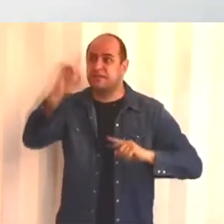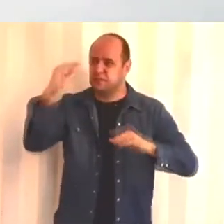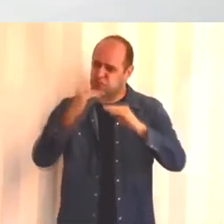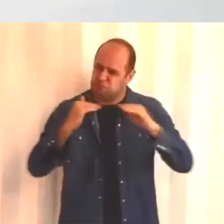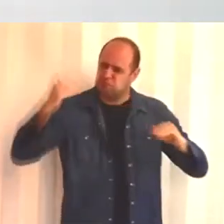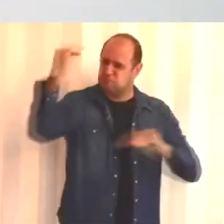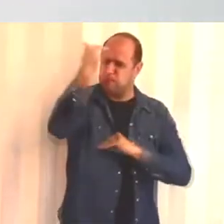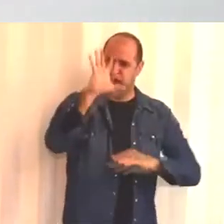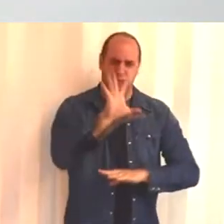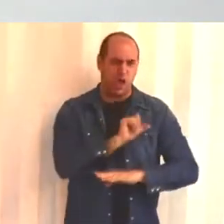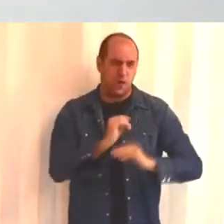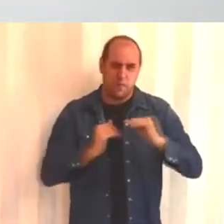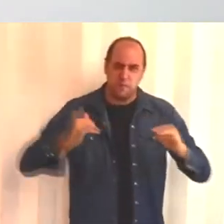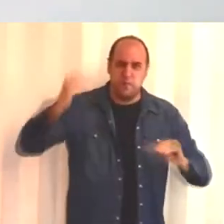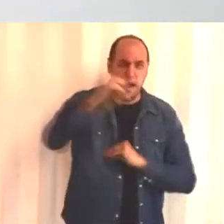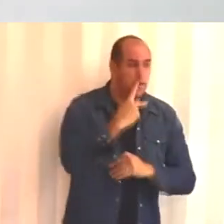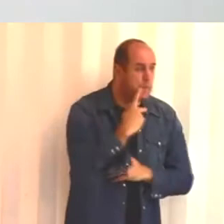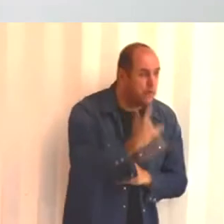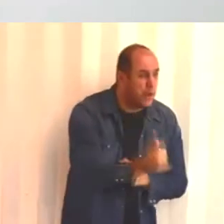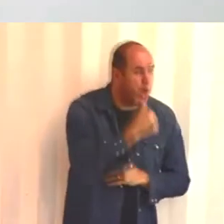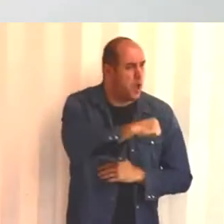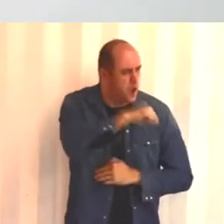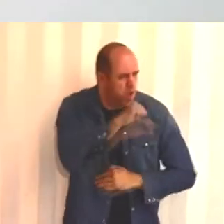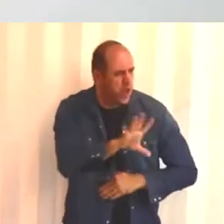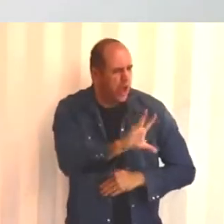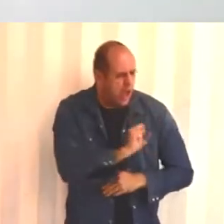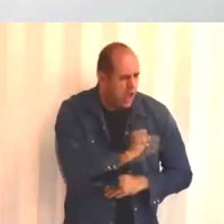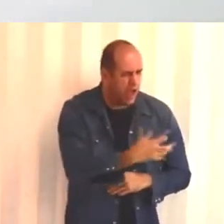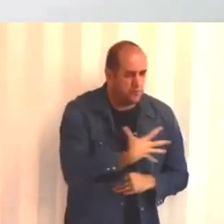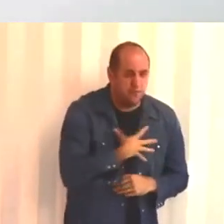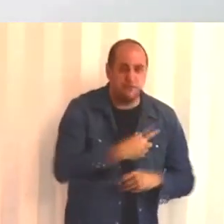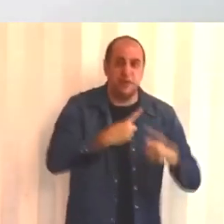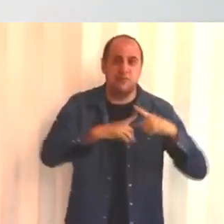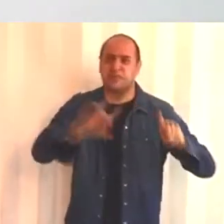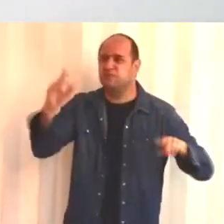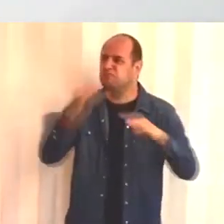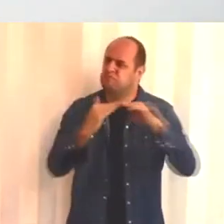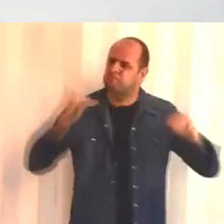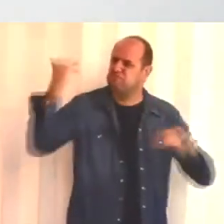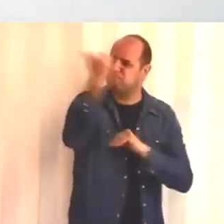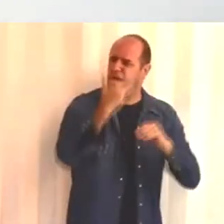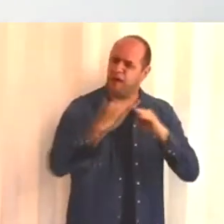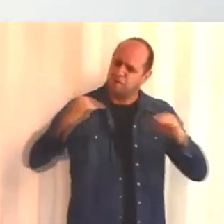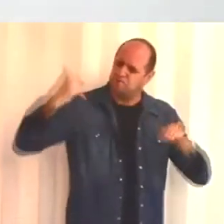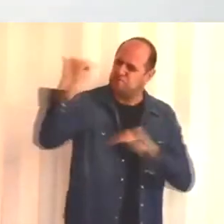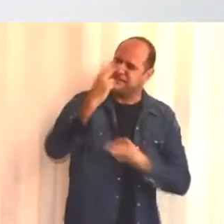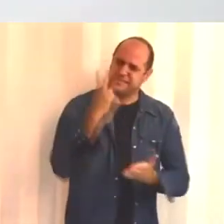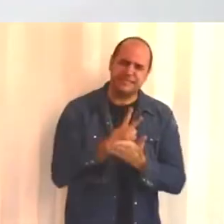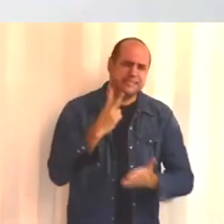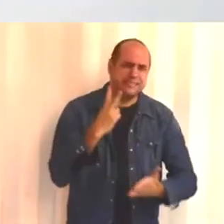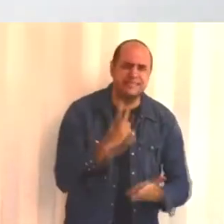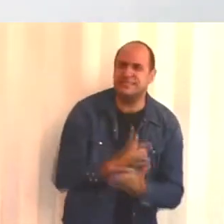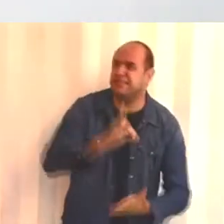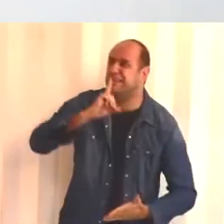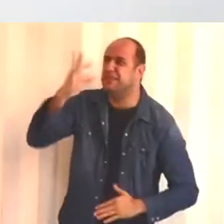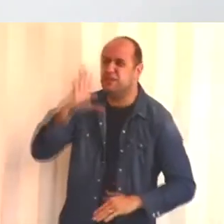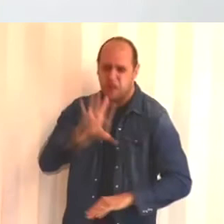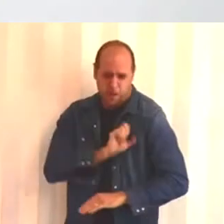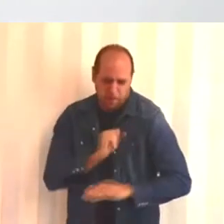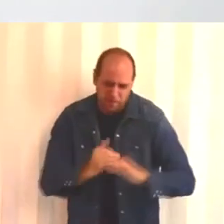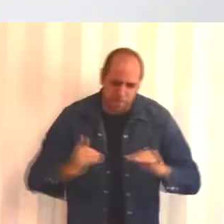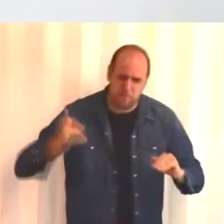supre. Por mais que uma mãe e um pai ame o seu filho, ele jamais poderá suprir o amor desse filho como o amor de Deus nos